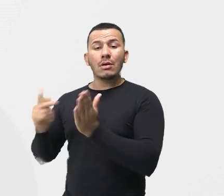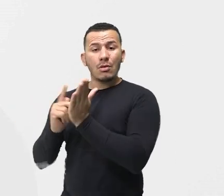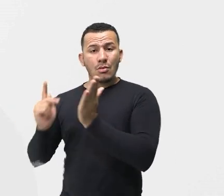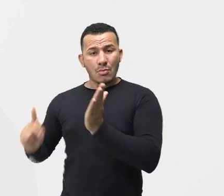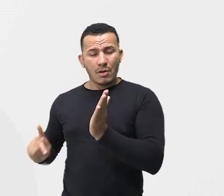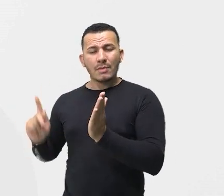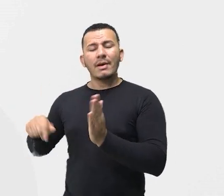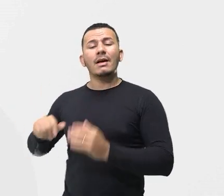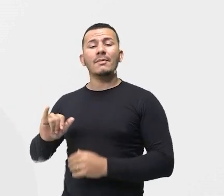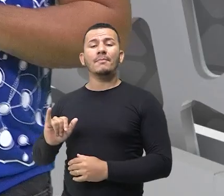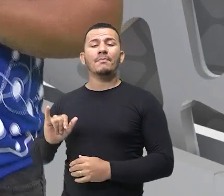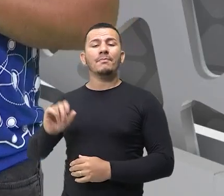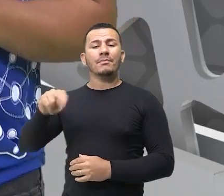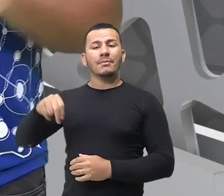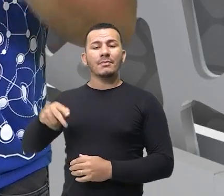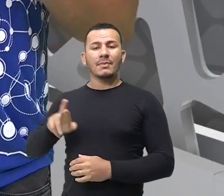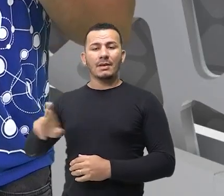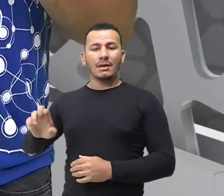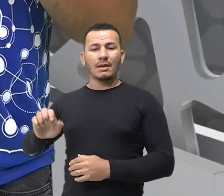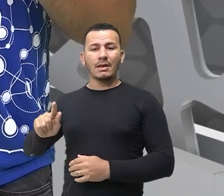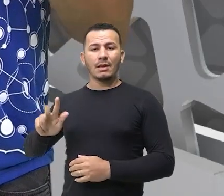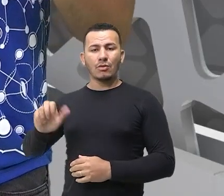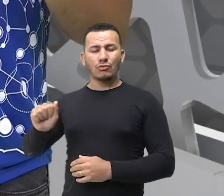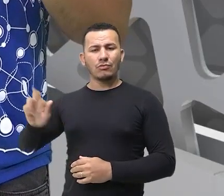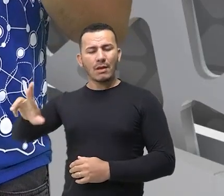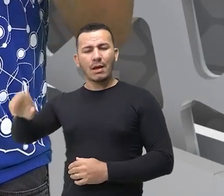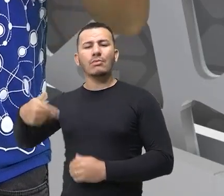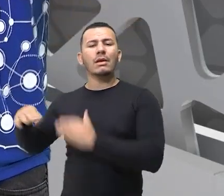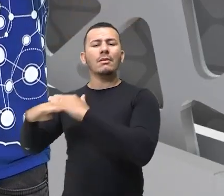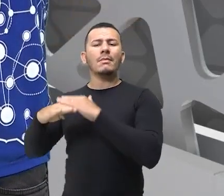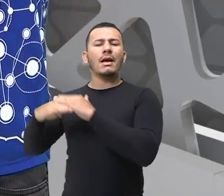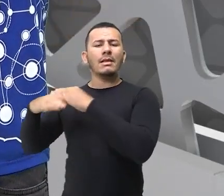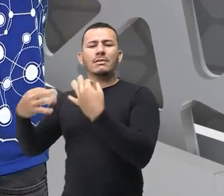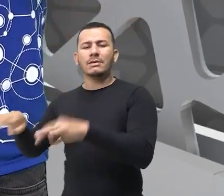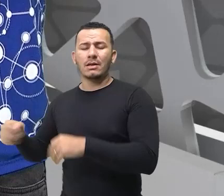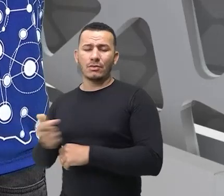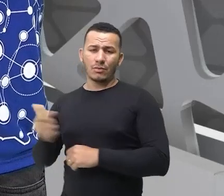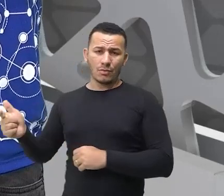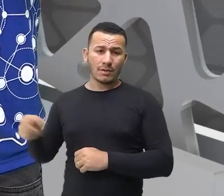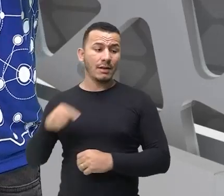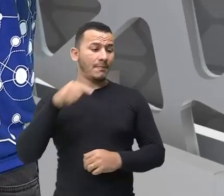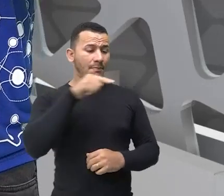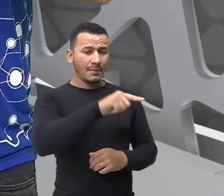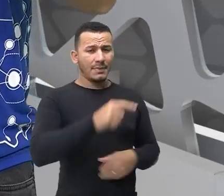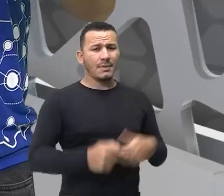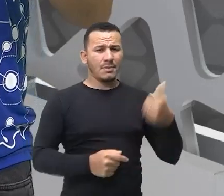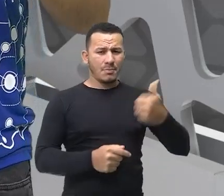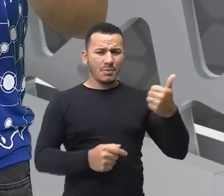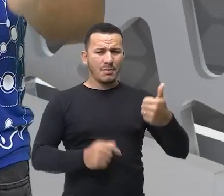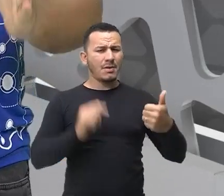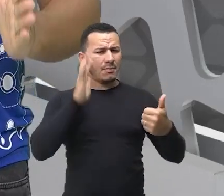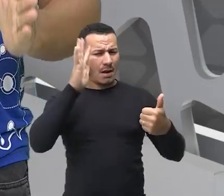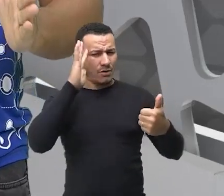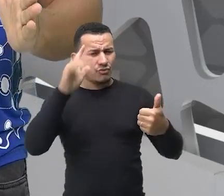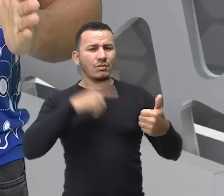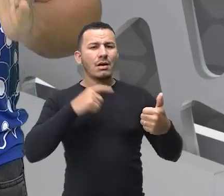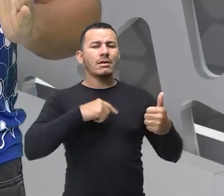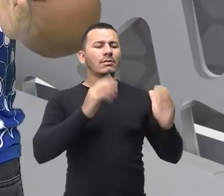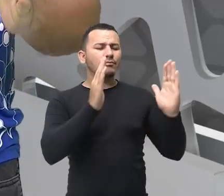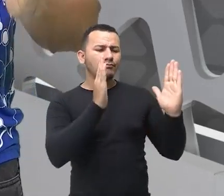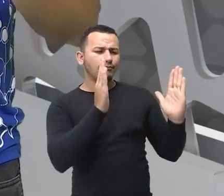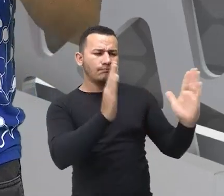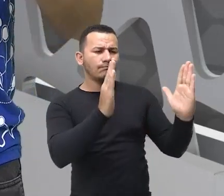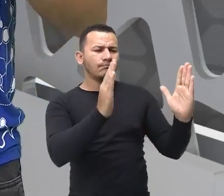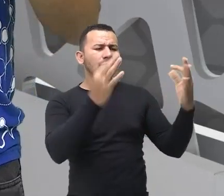tanto irregular, voltando aqui comigo. Enquanto a gente observa lá no poema A Porta, se a gente fosse traçar uma linha, a gente teria ali os